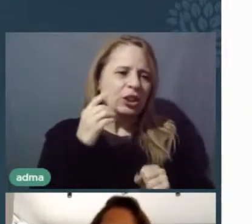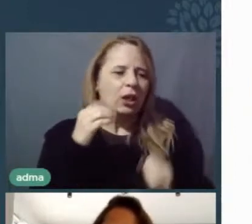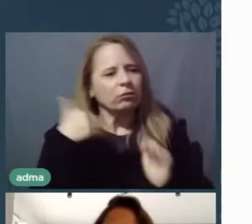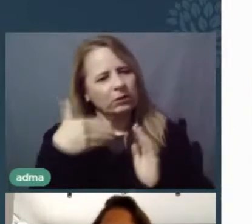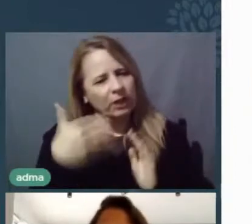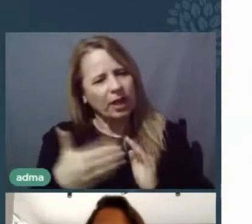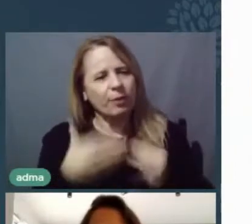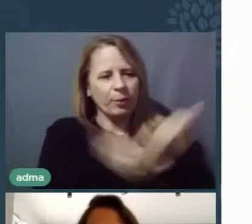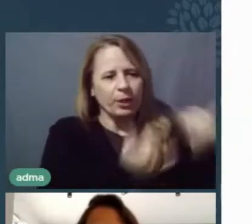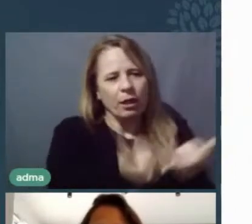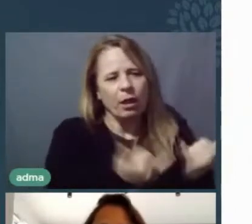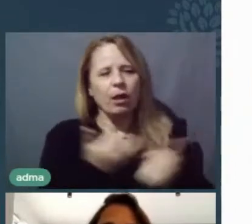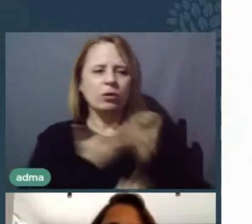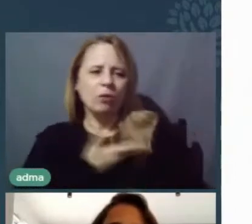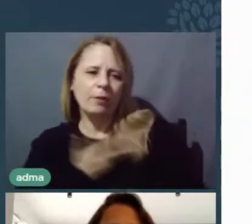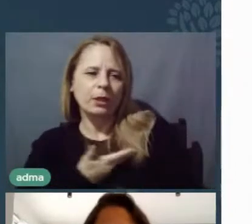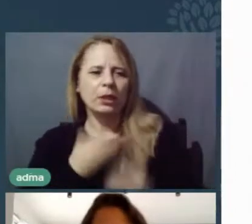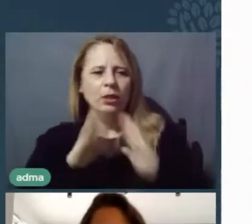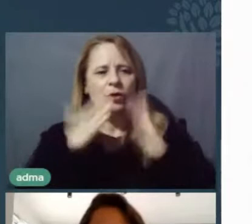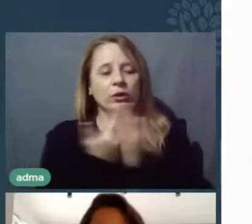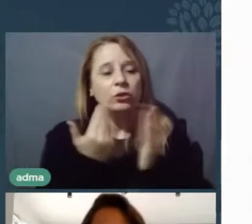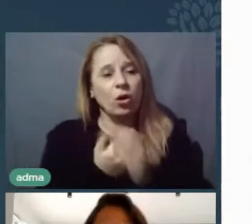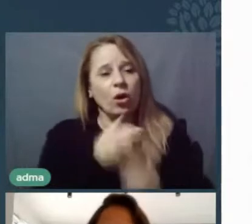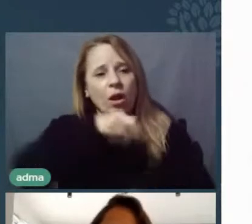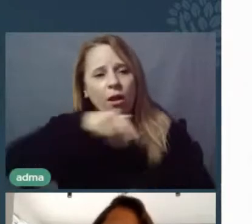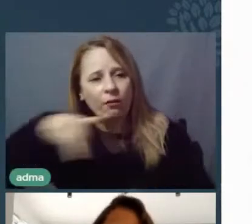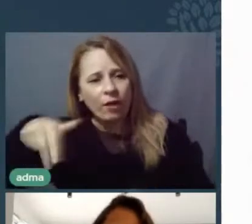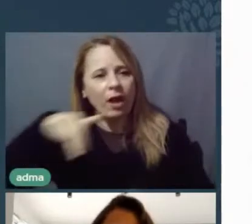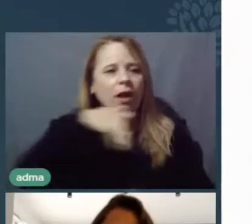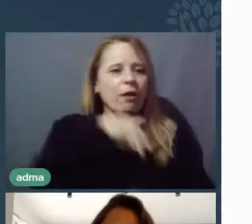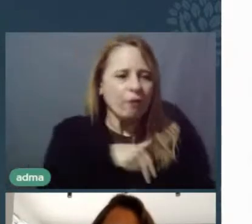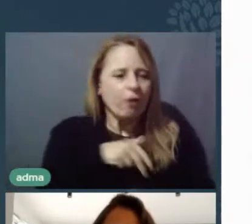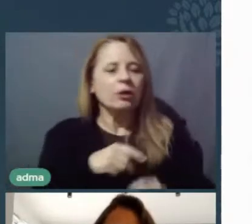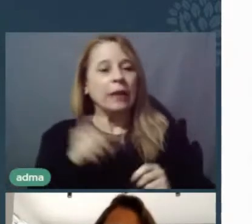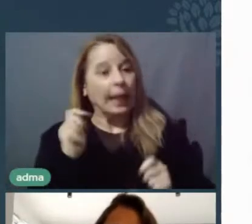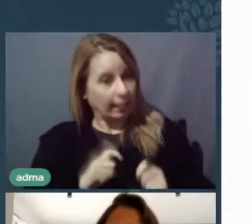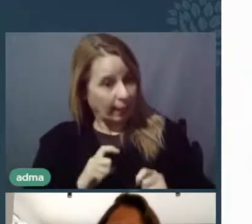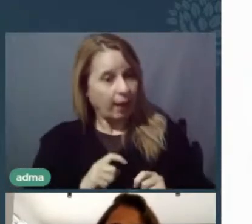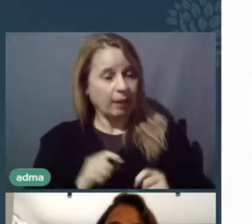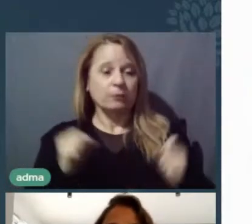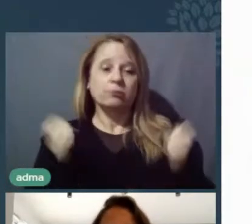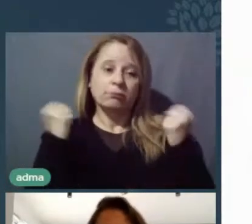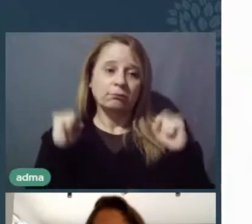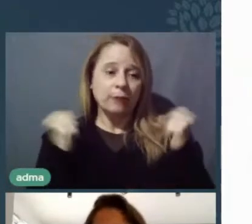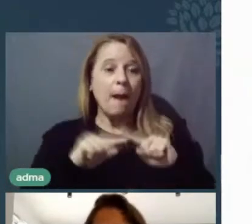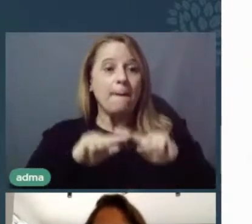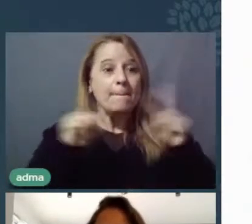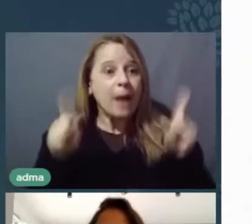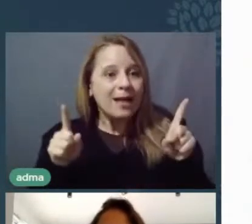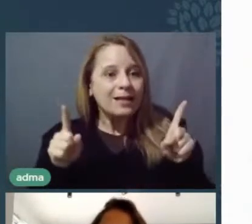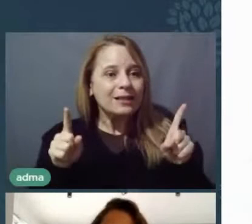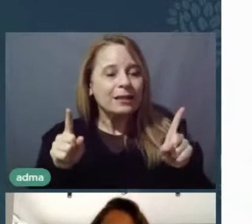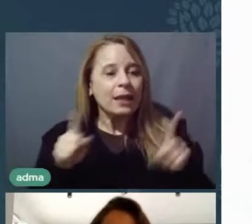com colegas na escola, indo e voltando a pé para a escola, ela está fazendo atividade física, mas na hora da